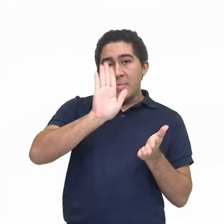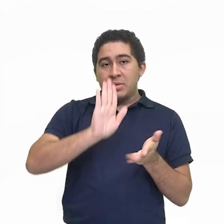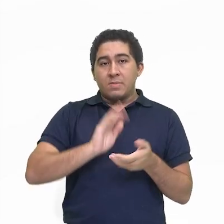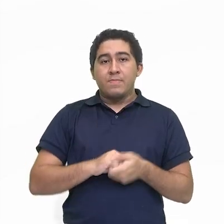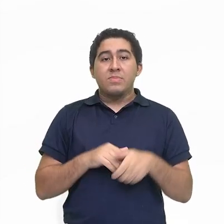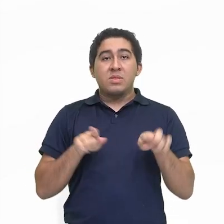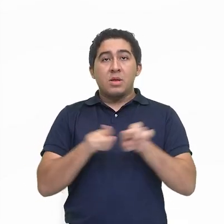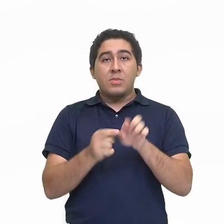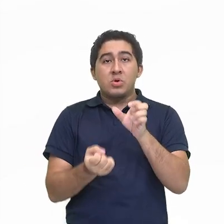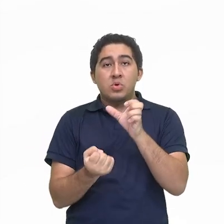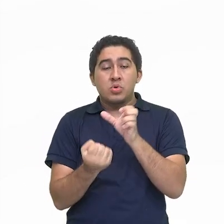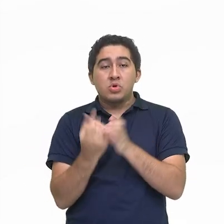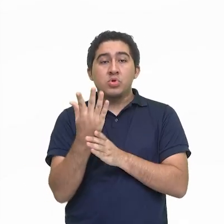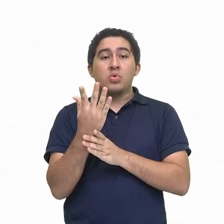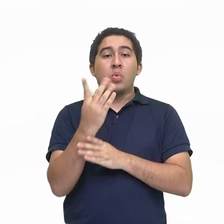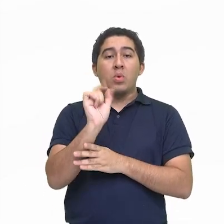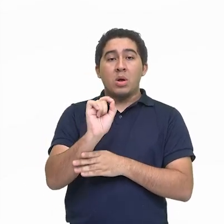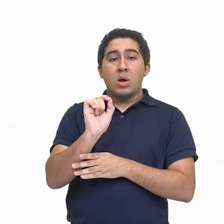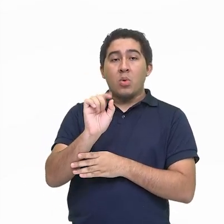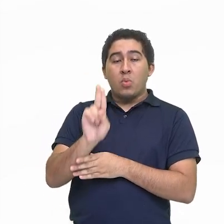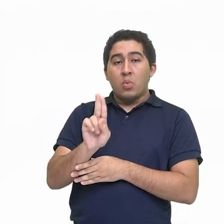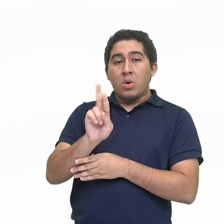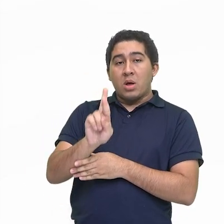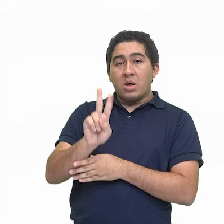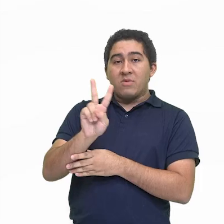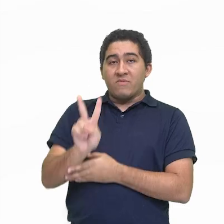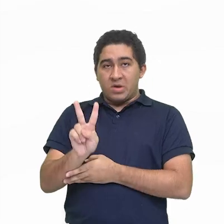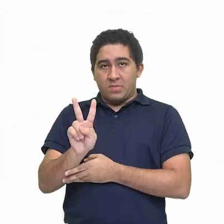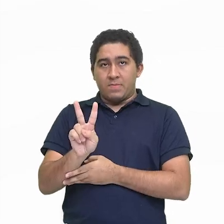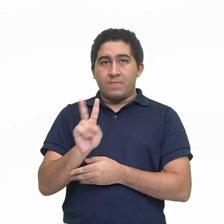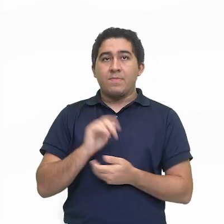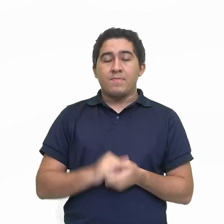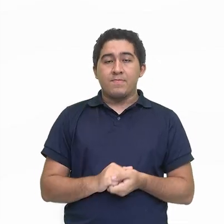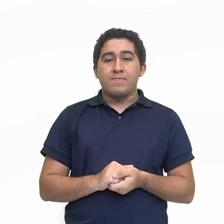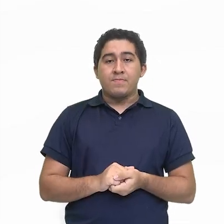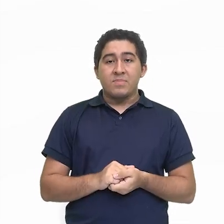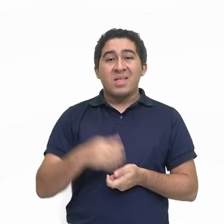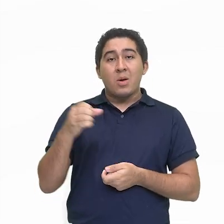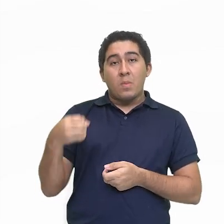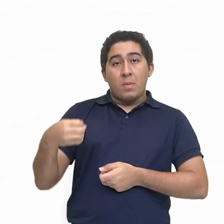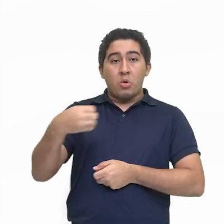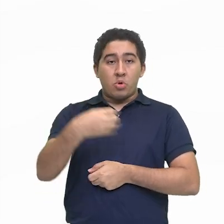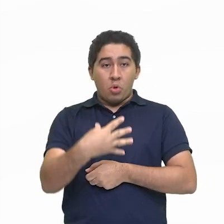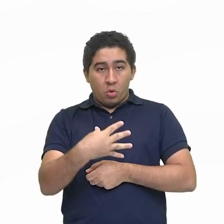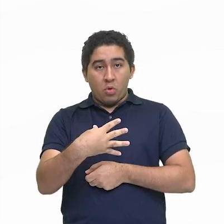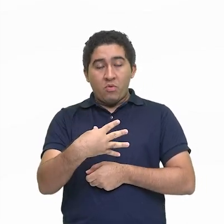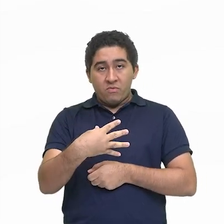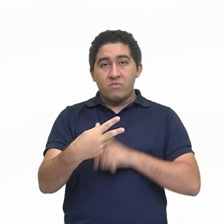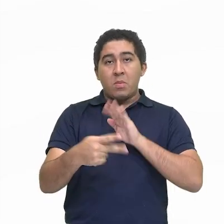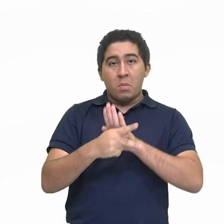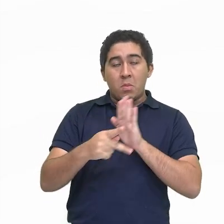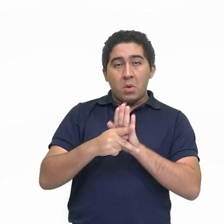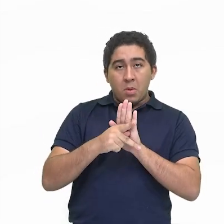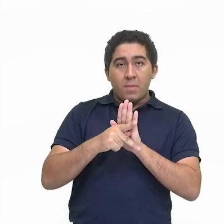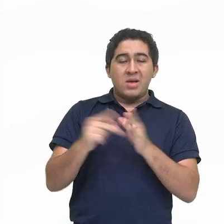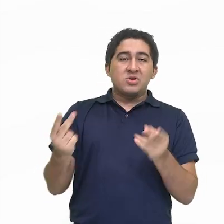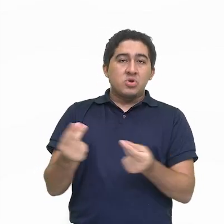URV, a Unidade Real de Valor. Uma nova unidade de conta foi